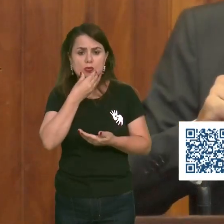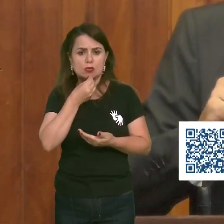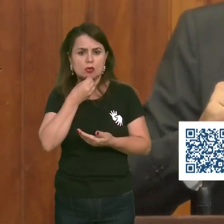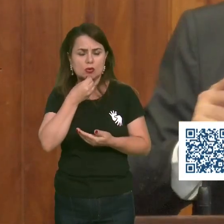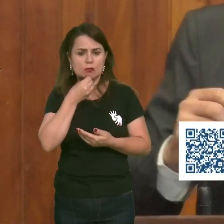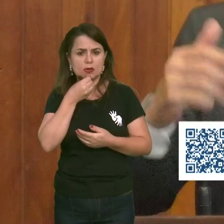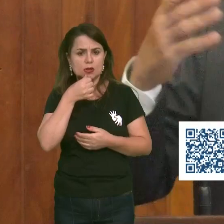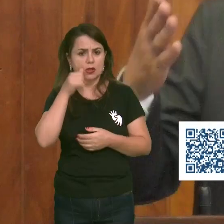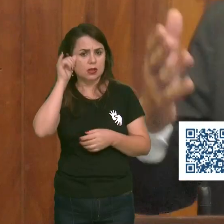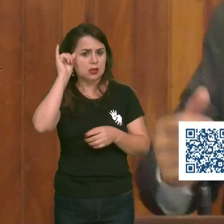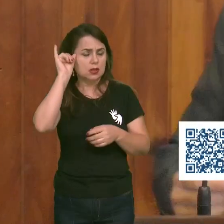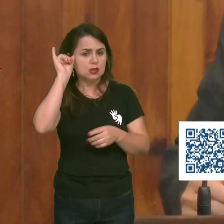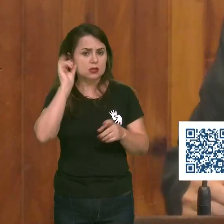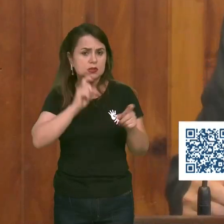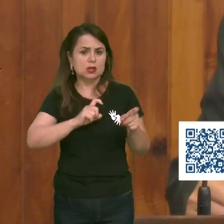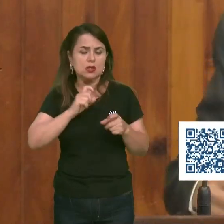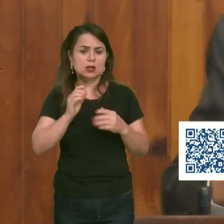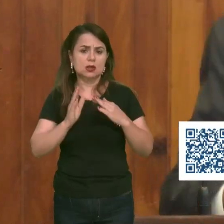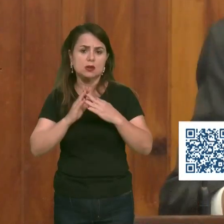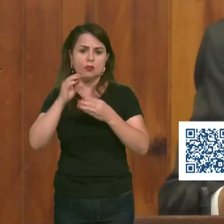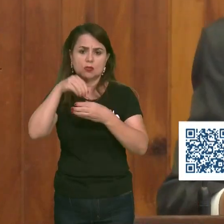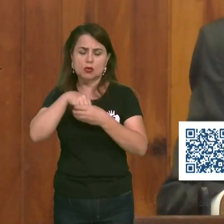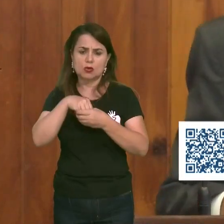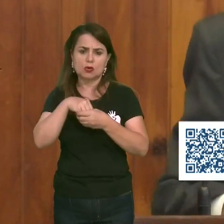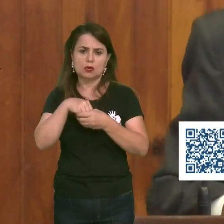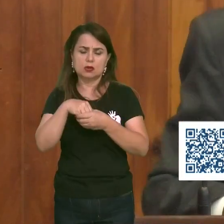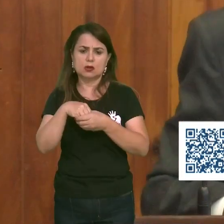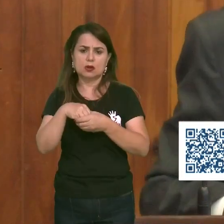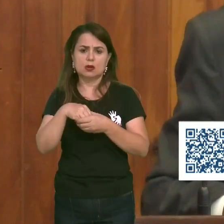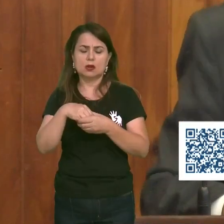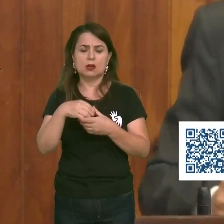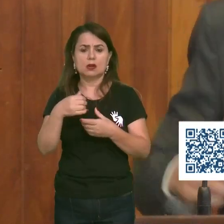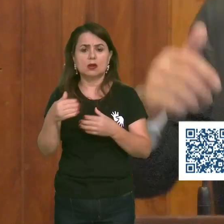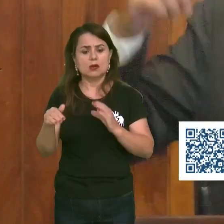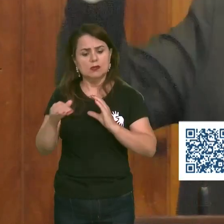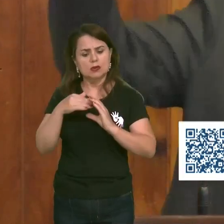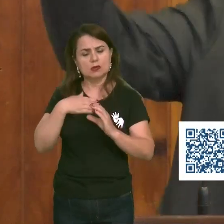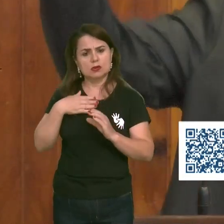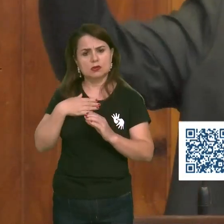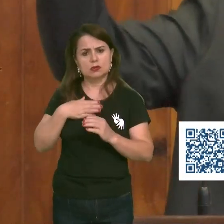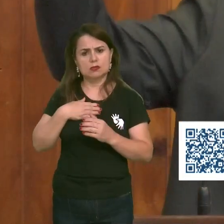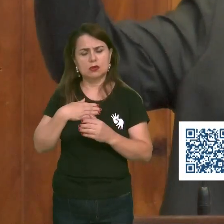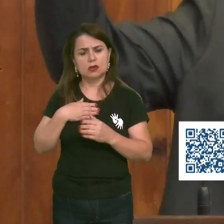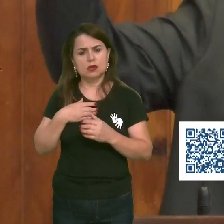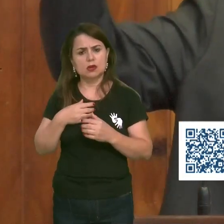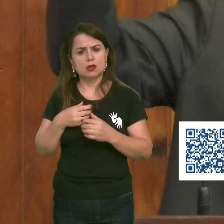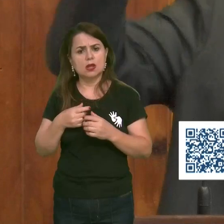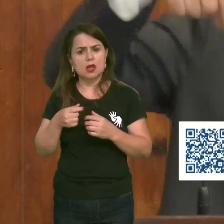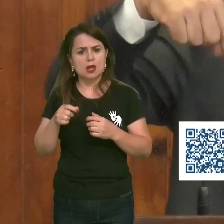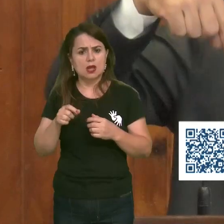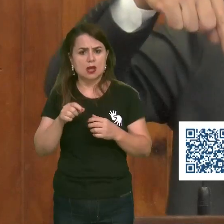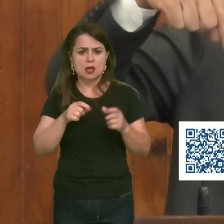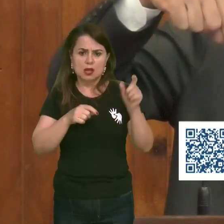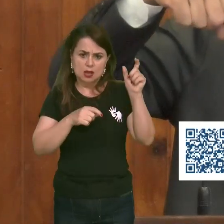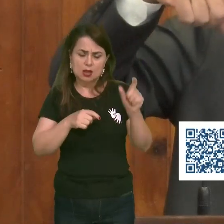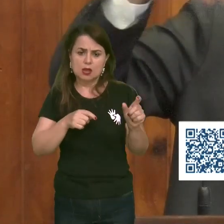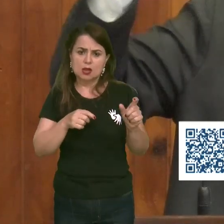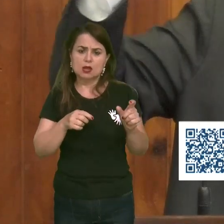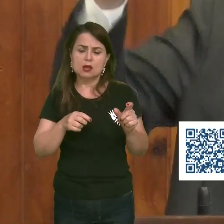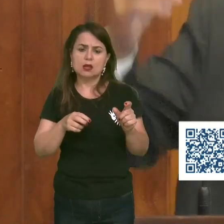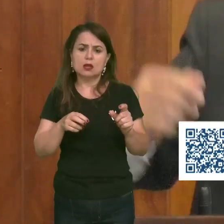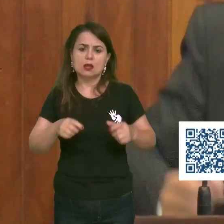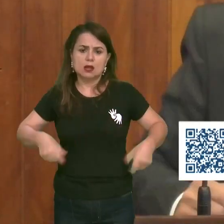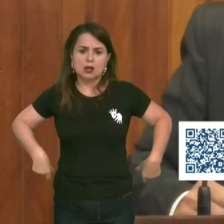o problema de pedra no rim fez a consulta saiu os exames mas marcaram para março o retorno para